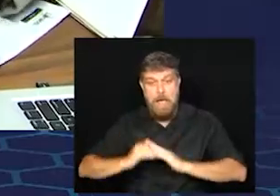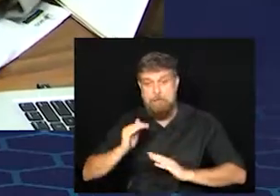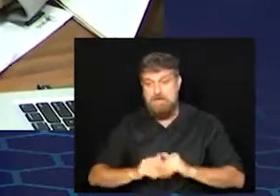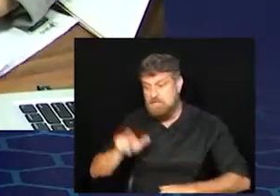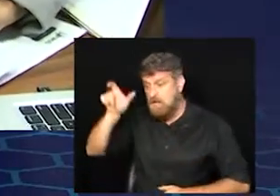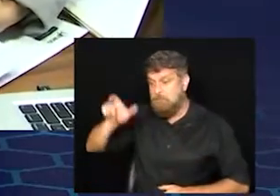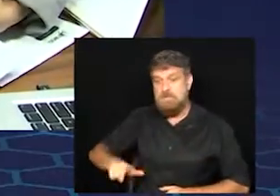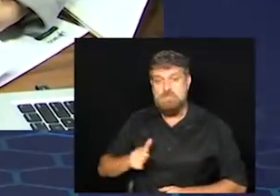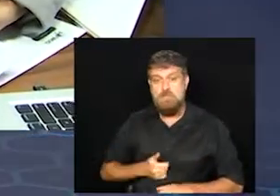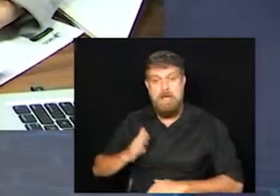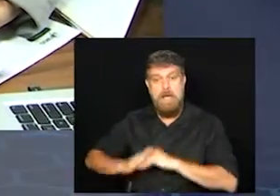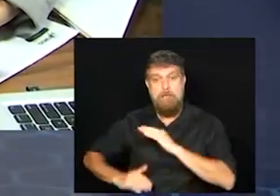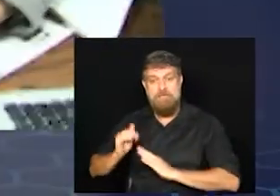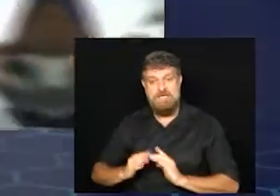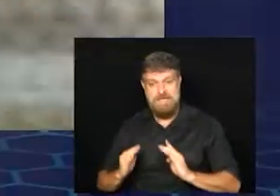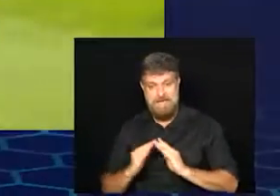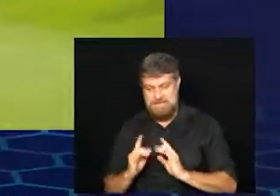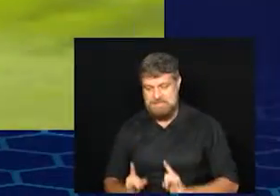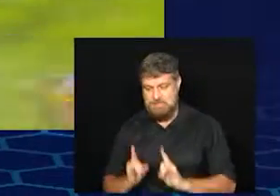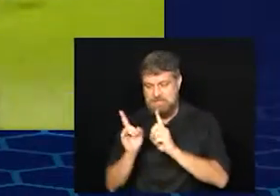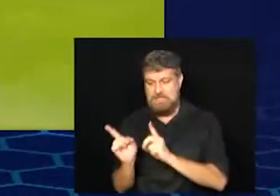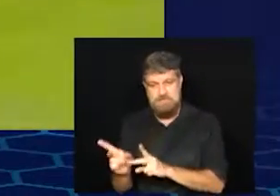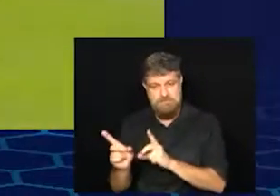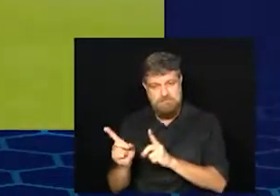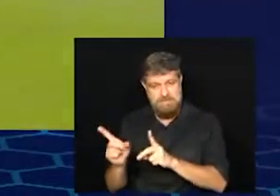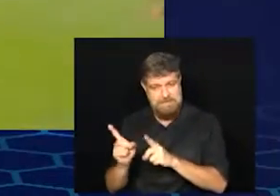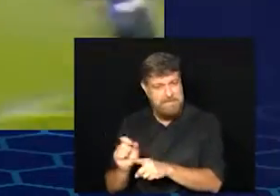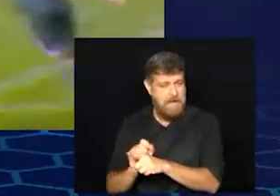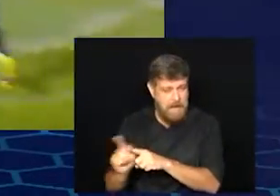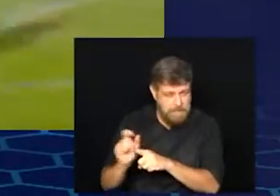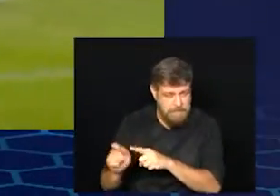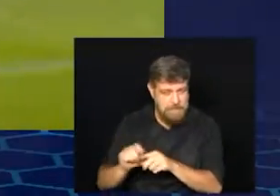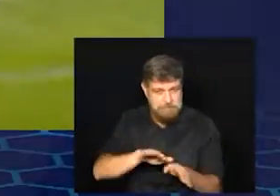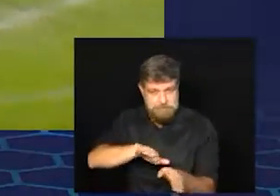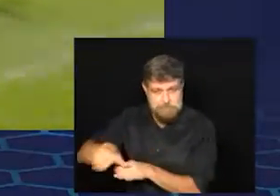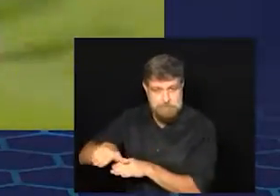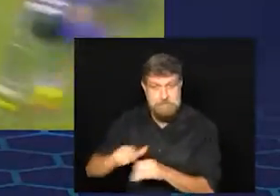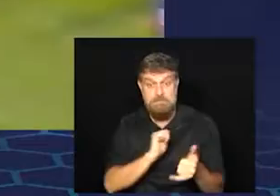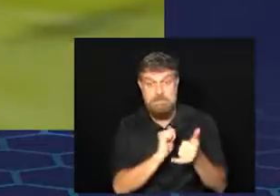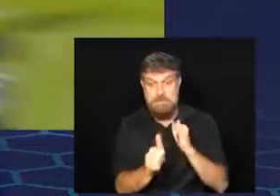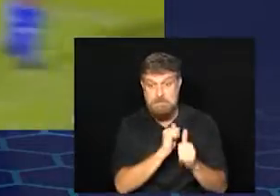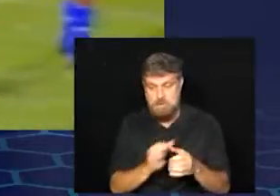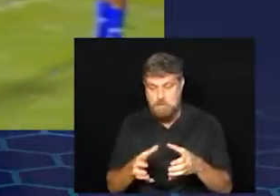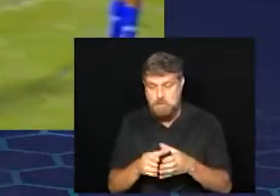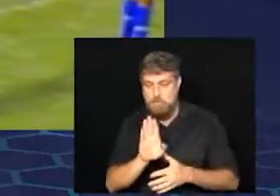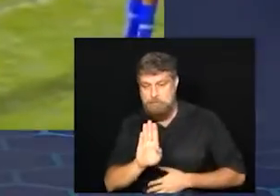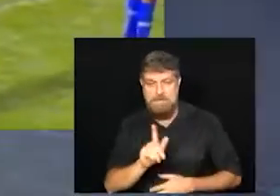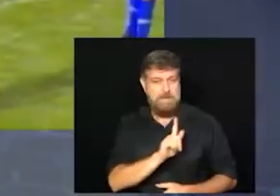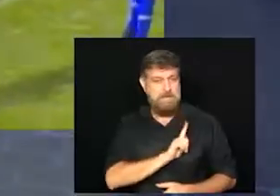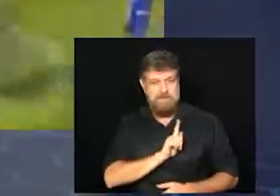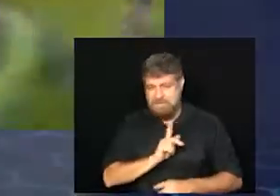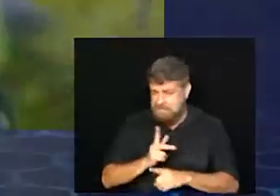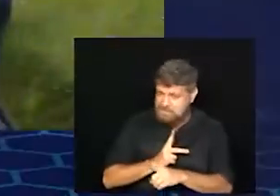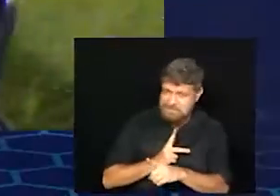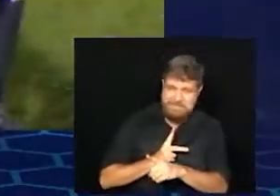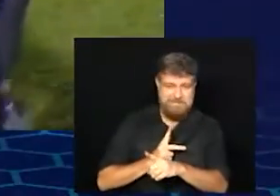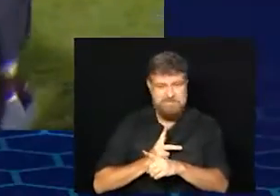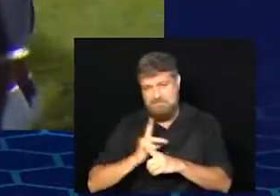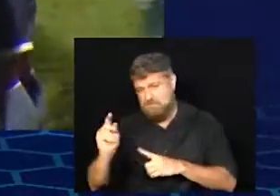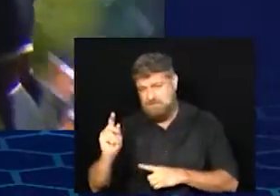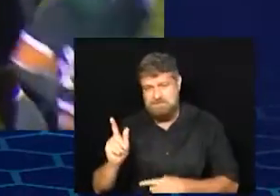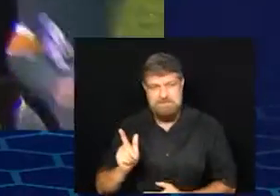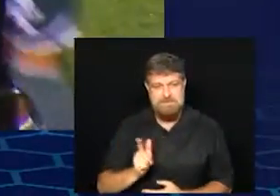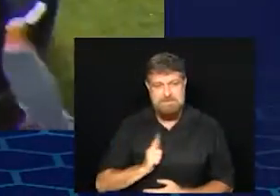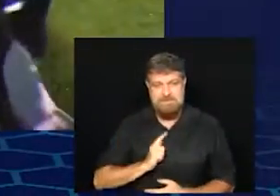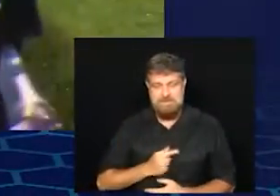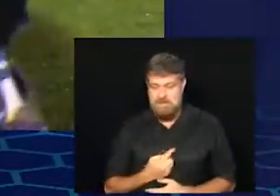de um corretor de imóveis. E no esporte, na Série B, Guarani vence Avaí fora de casa